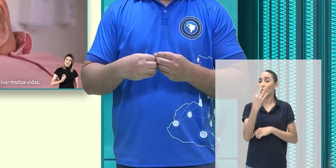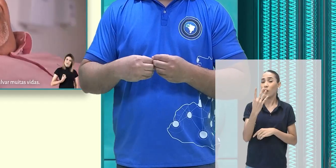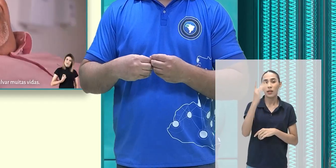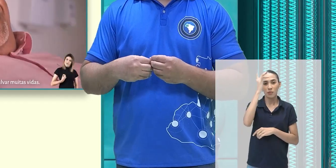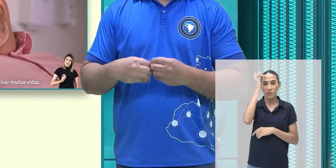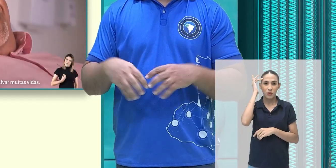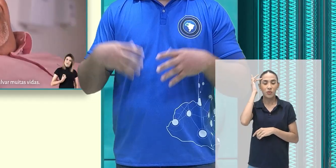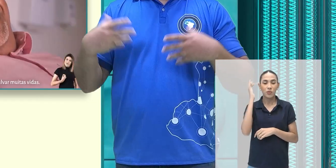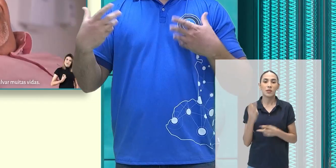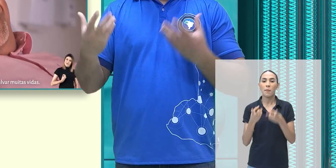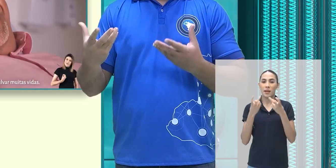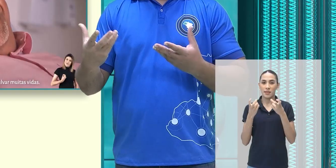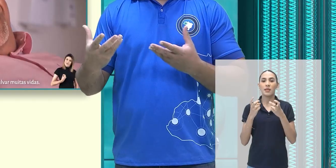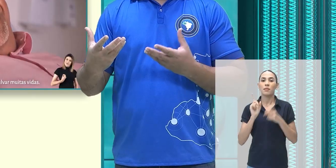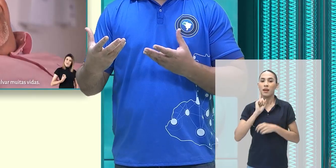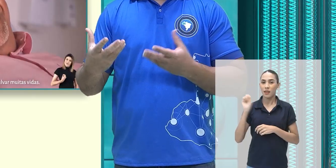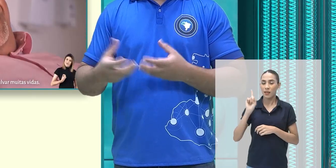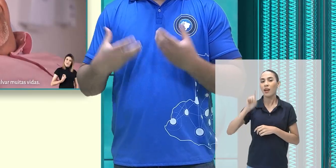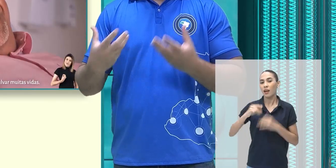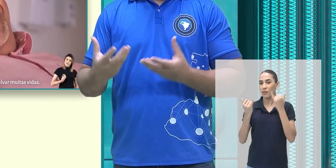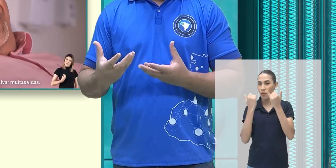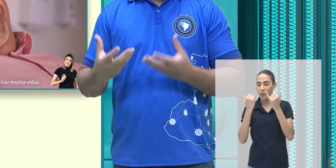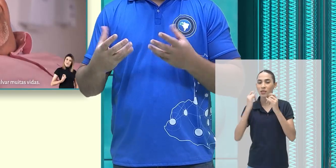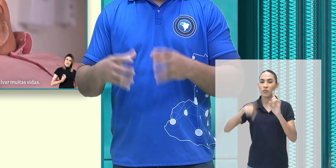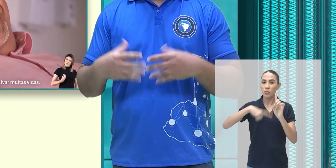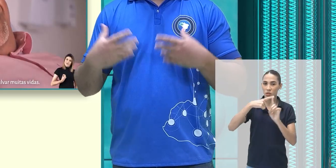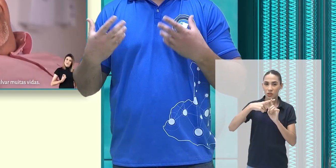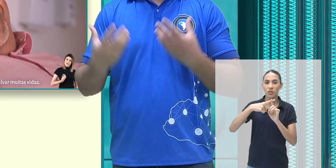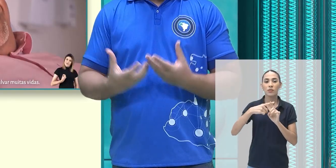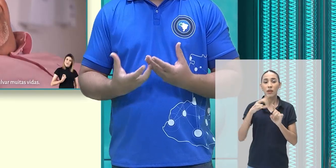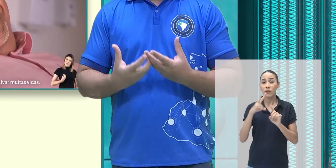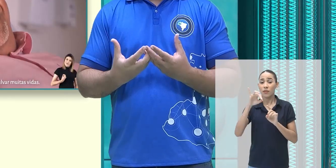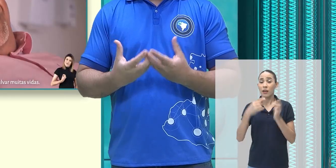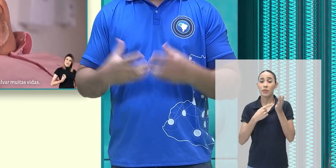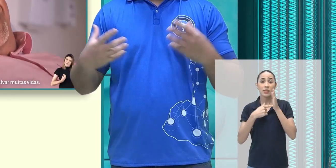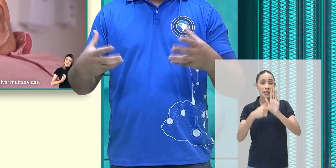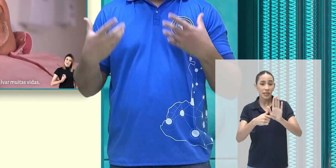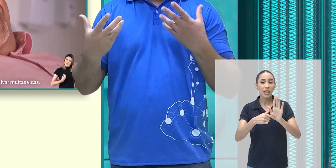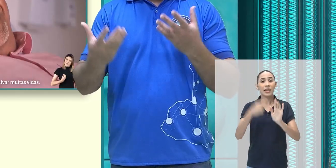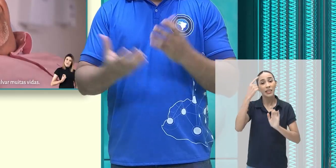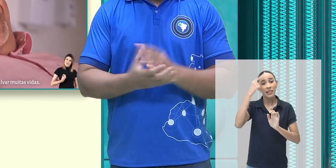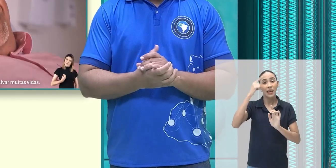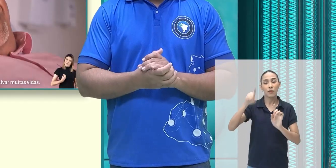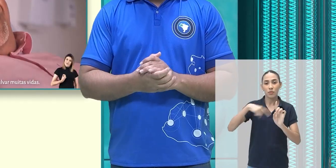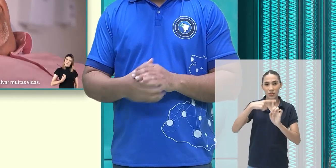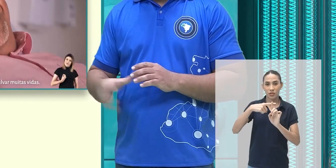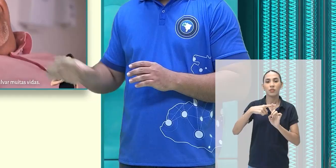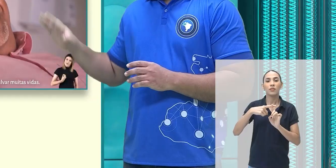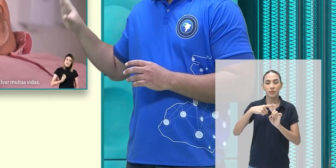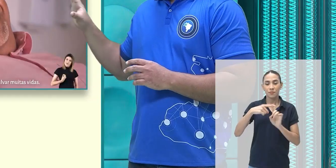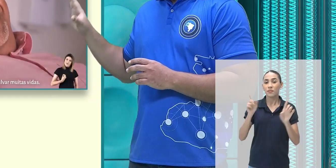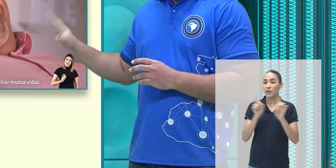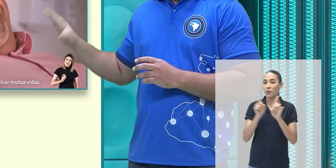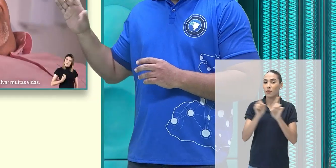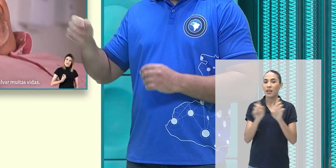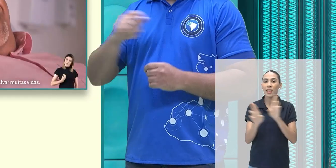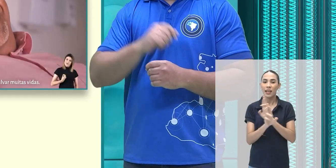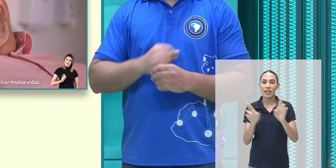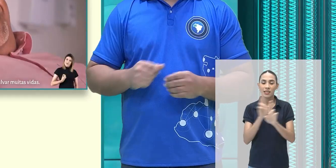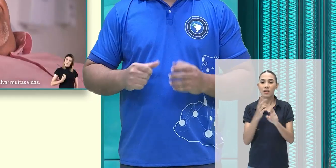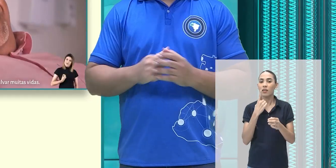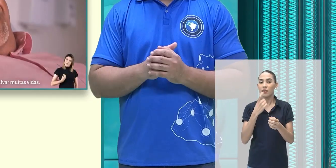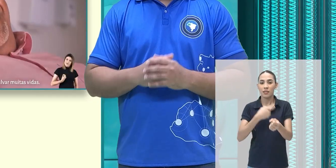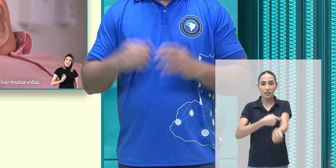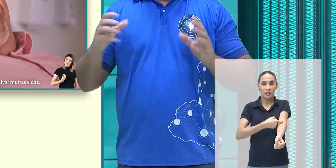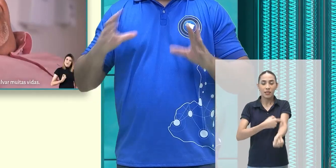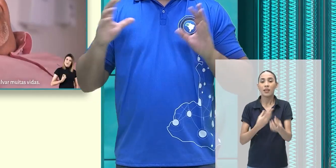4. Percebam que isso é uma informação positiva, gera um efeito positivo, uma ideia positiva em relação à